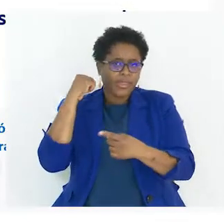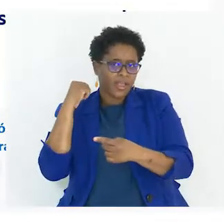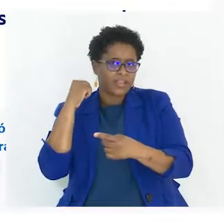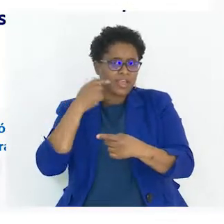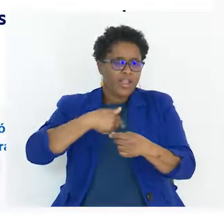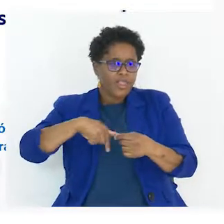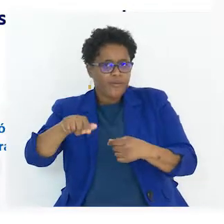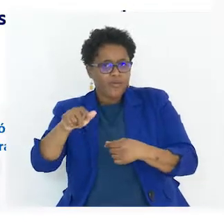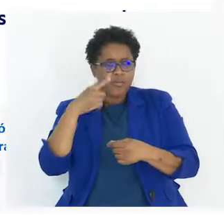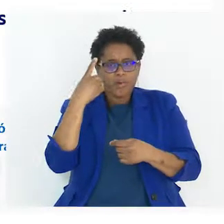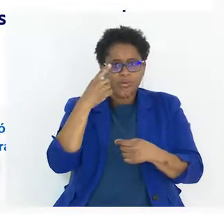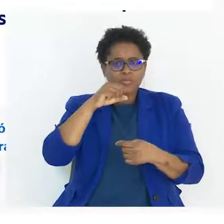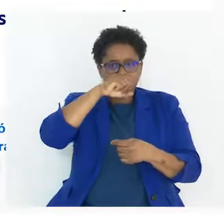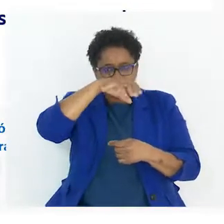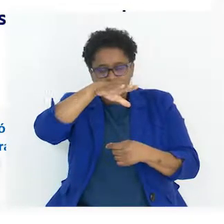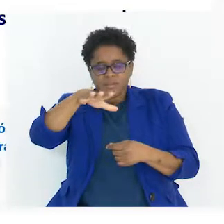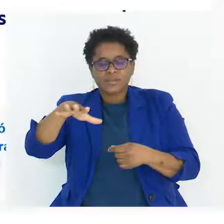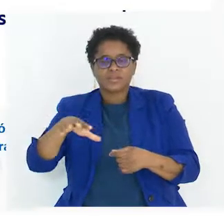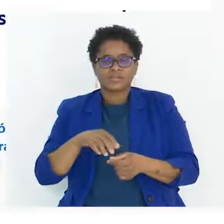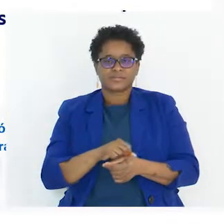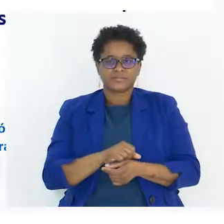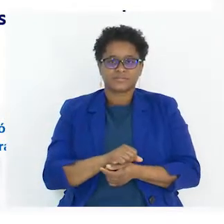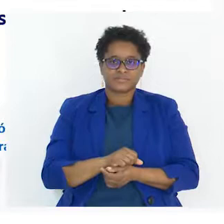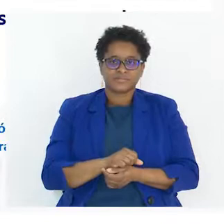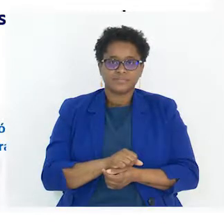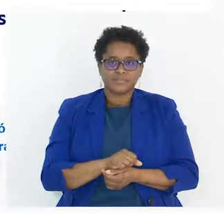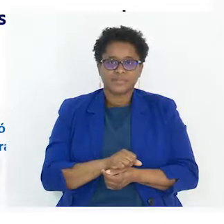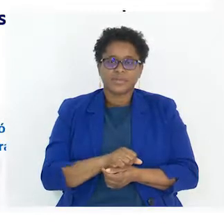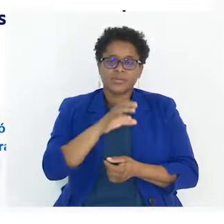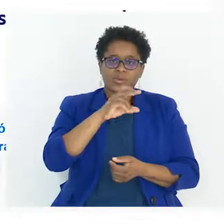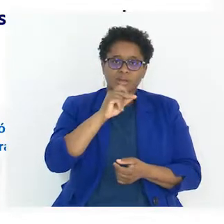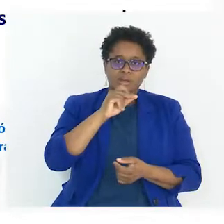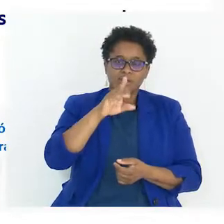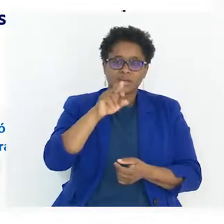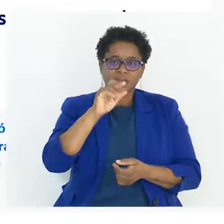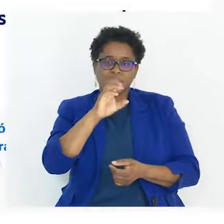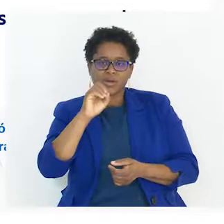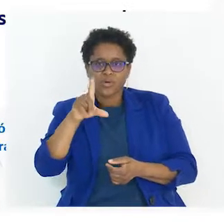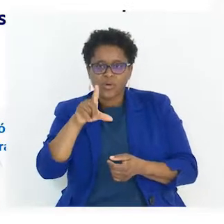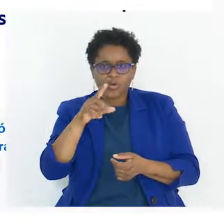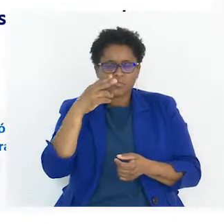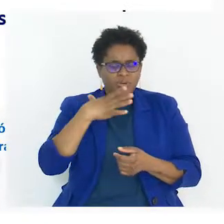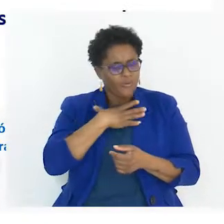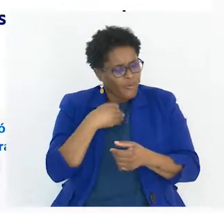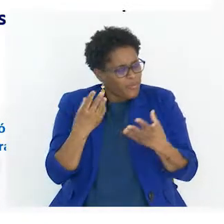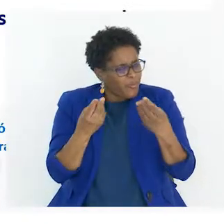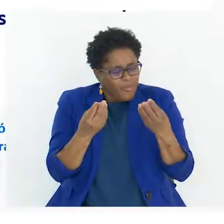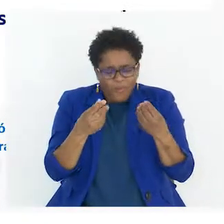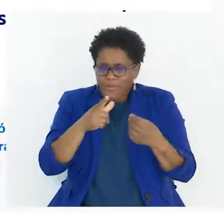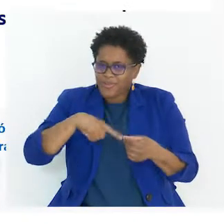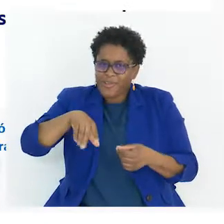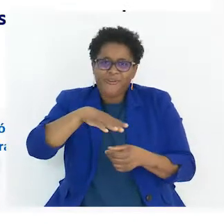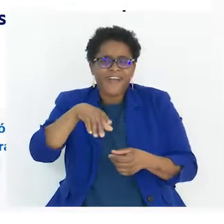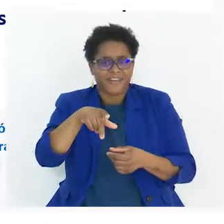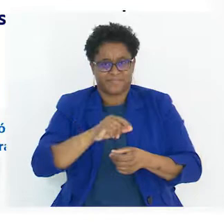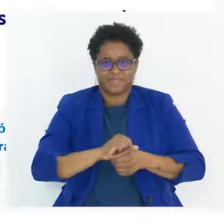e um deles levou-o para um jardim. O caracol gostou tanto